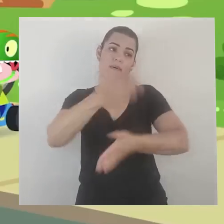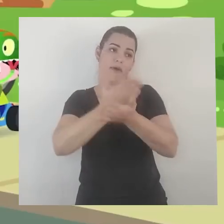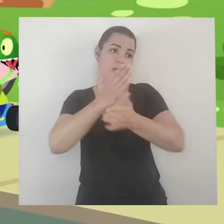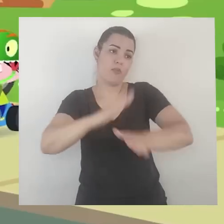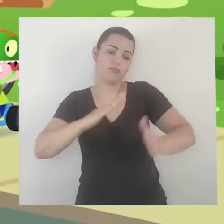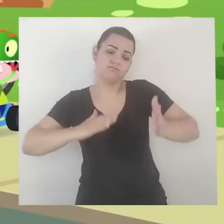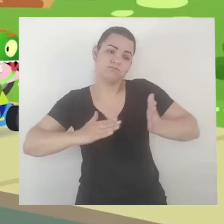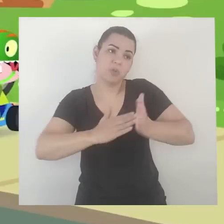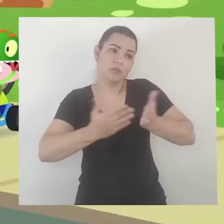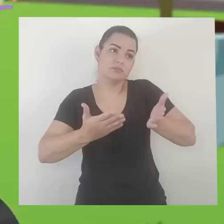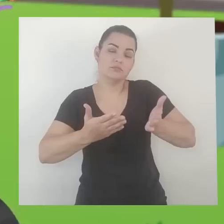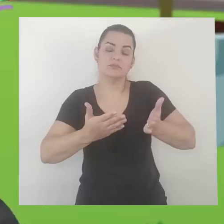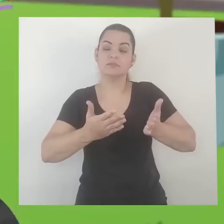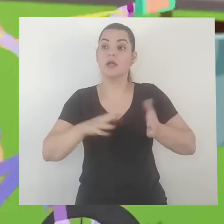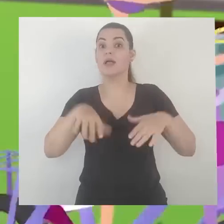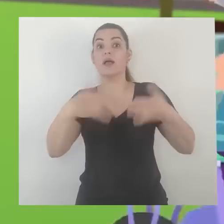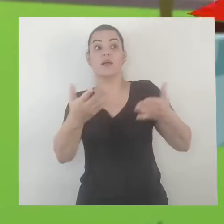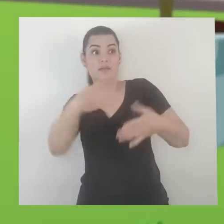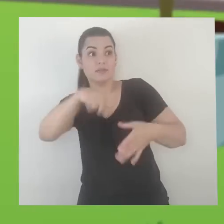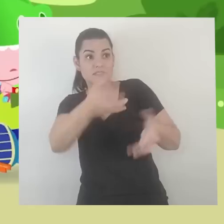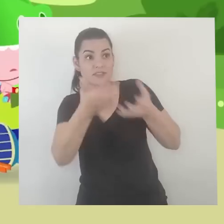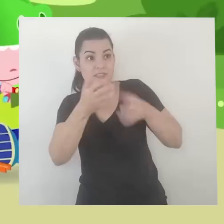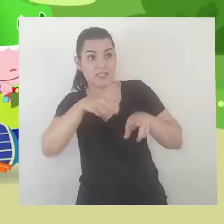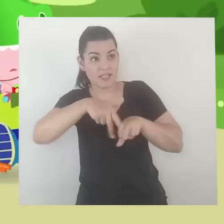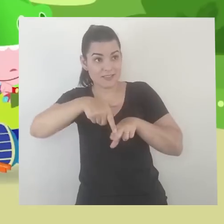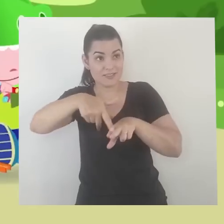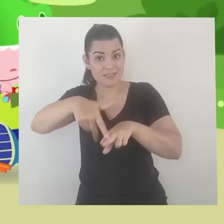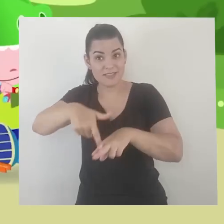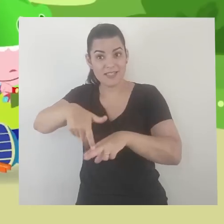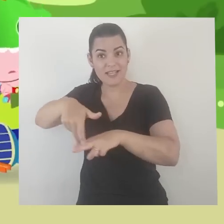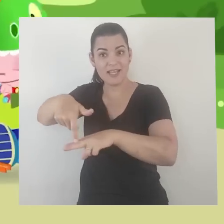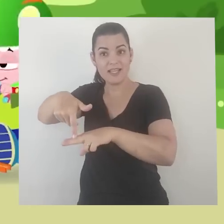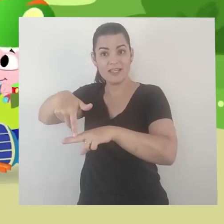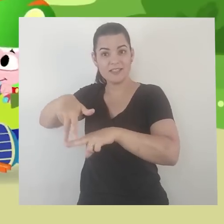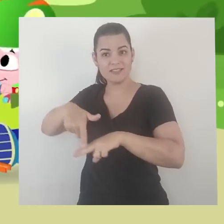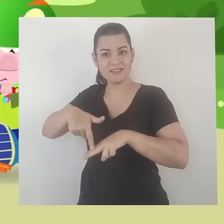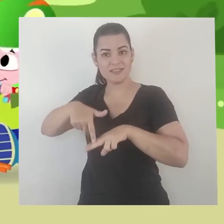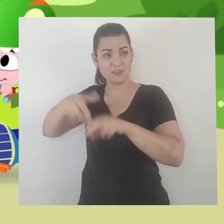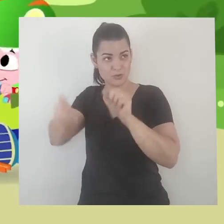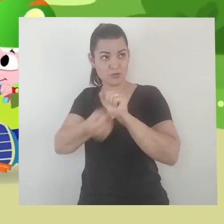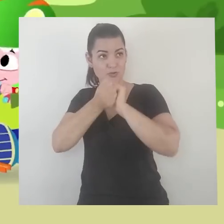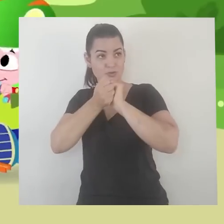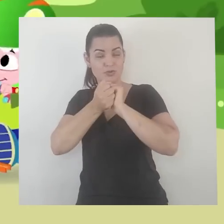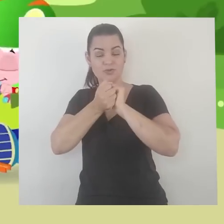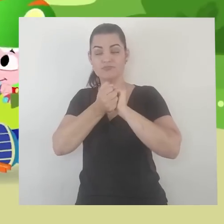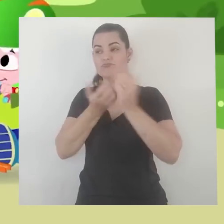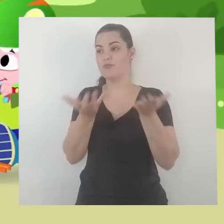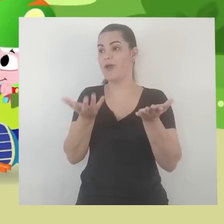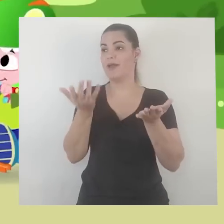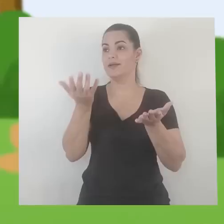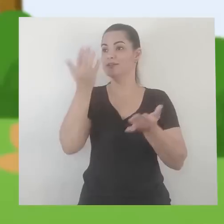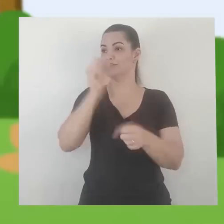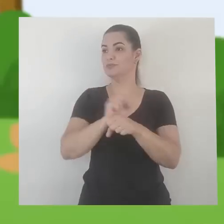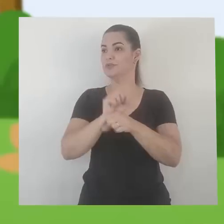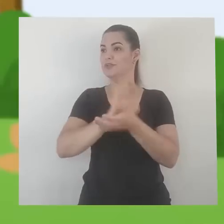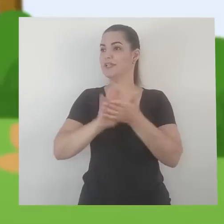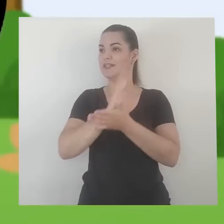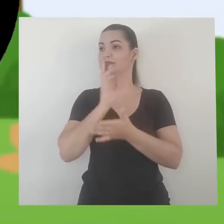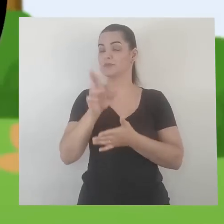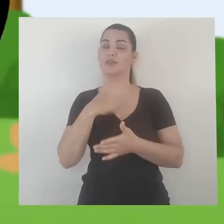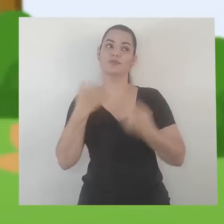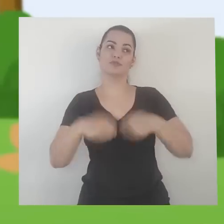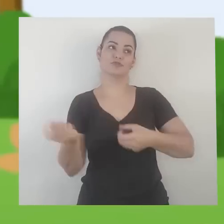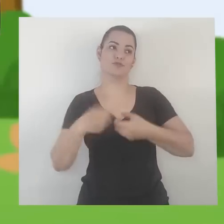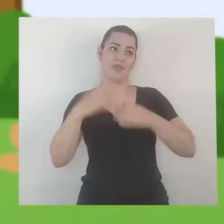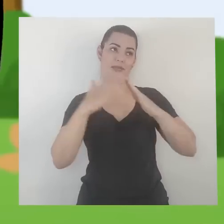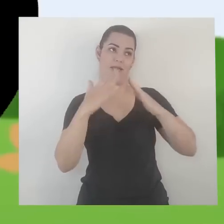quer andar de skate comigo? Ela nem esperou a gente responder a pergunta. Eu tenho que ir pra casa. É, E